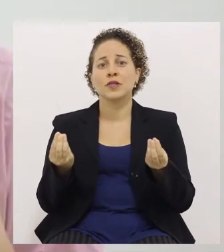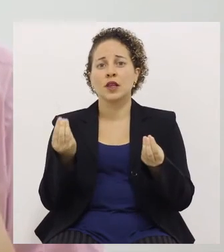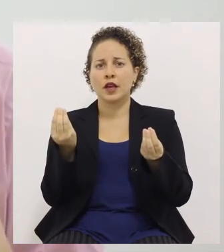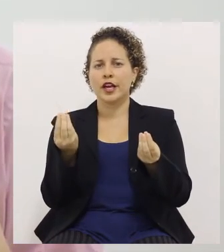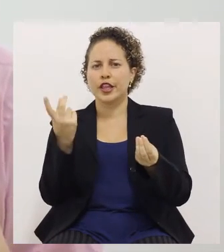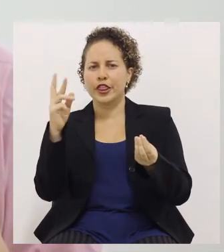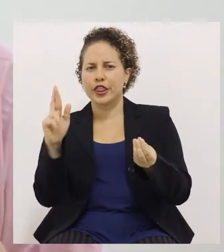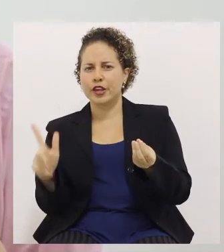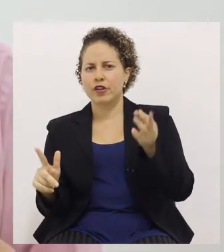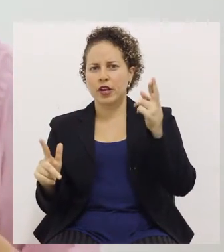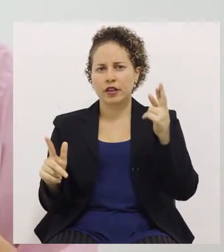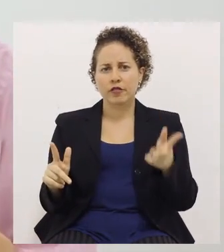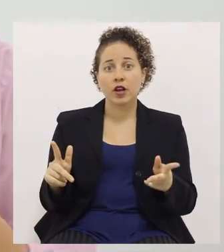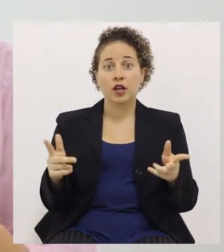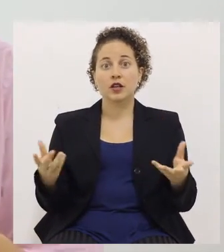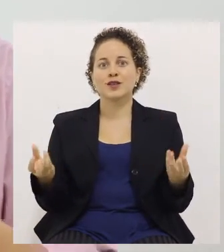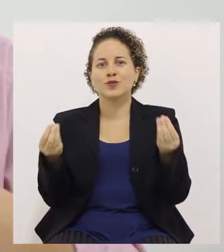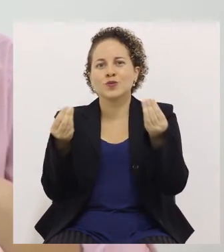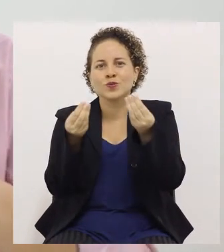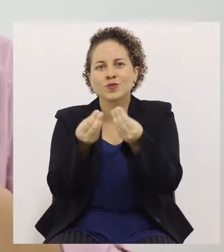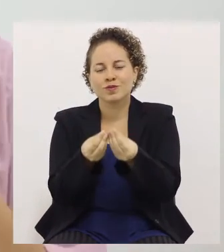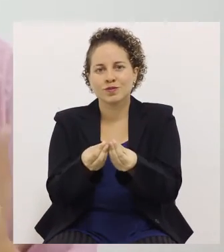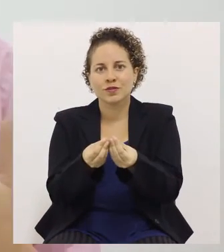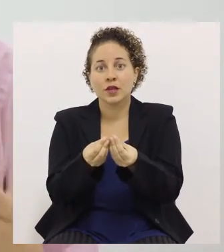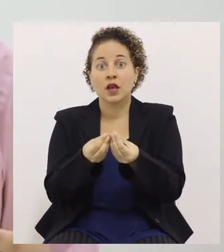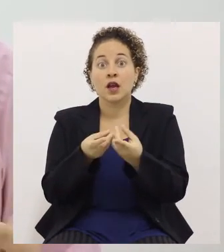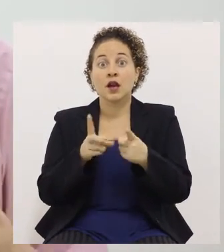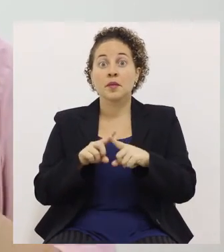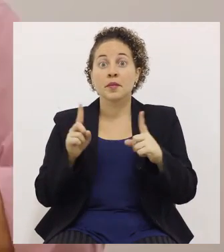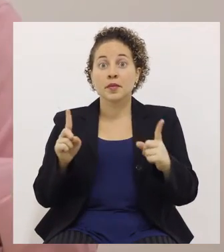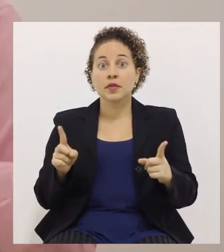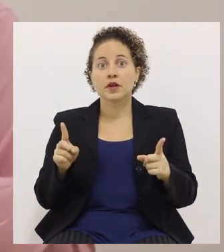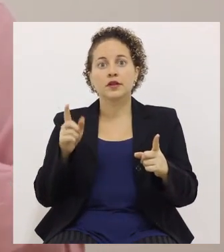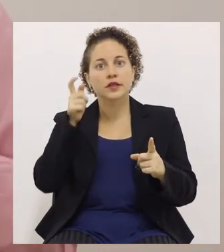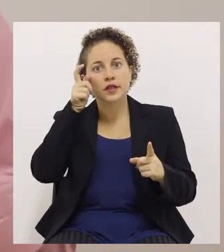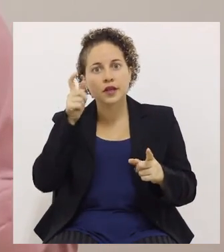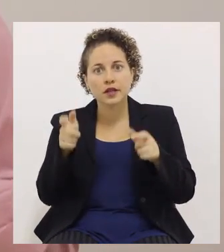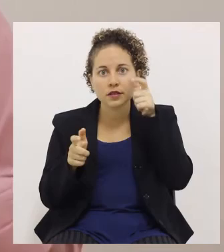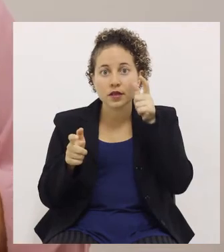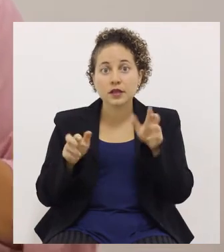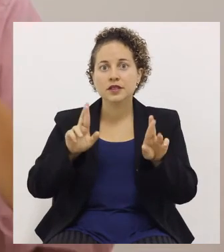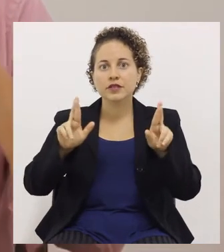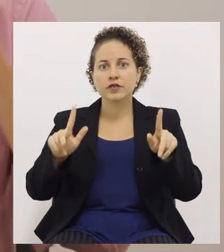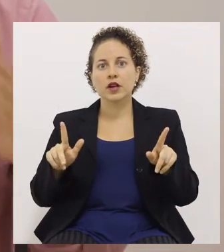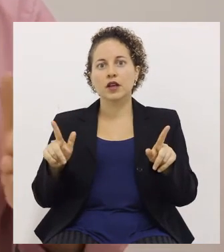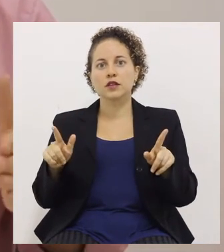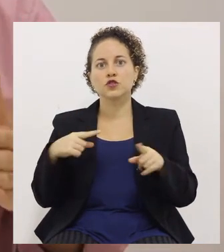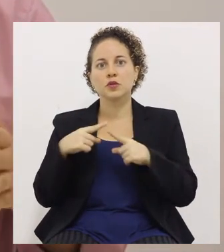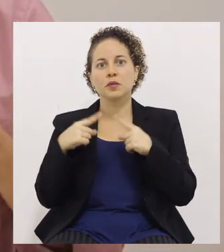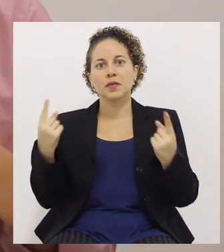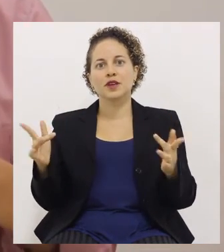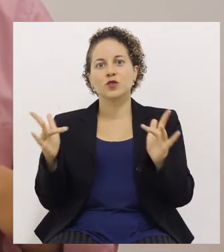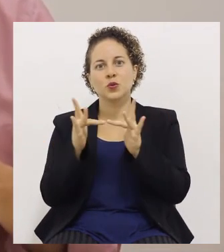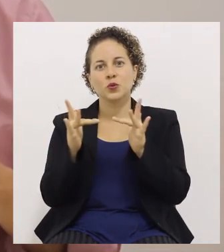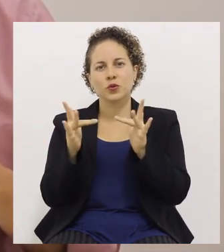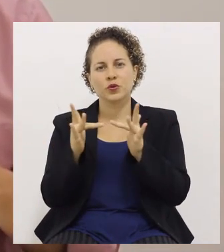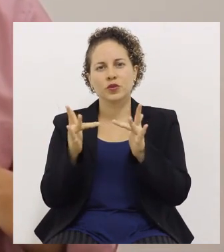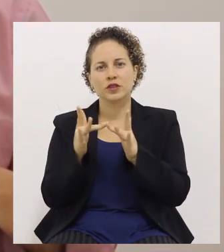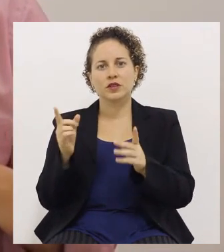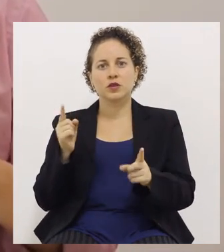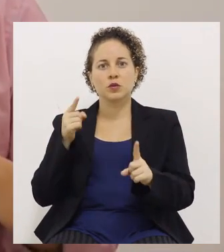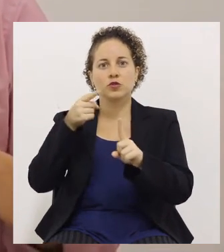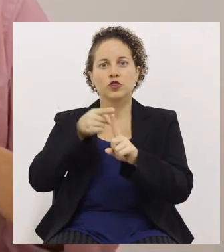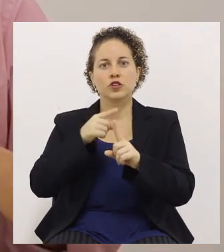juntar essas diferenças. Entender que nós continuaremos diferentes, com interesses diferentes, mas o que nos une fundamentalmente